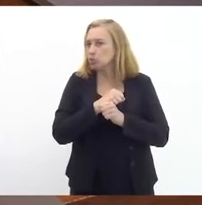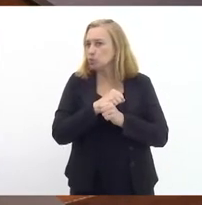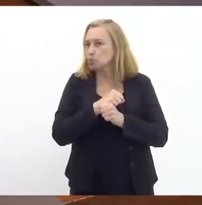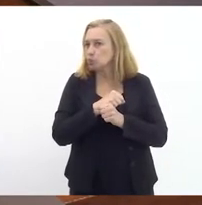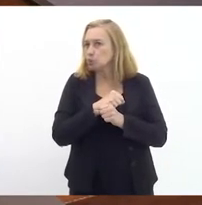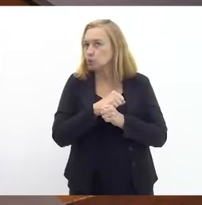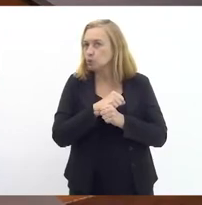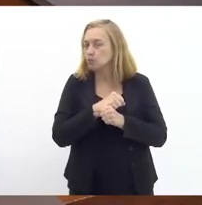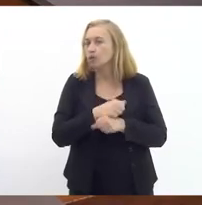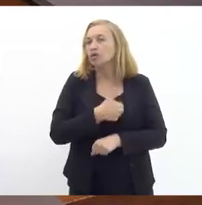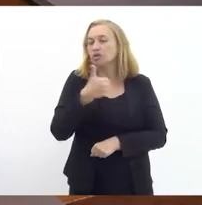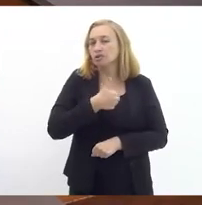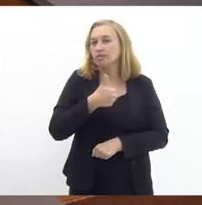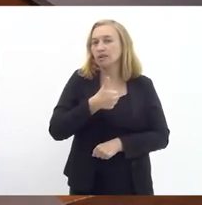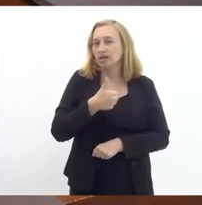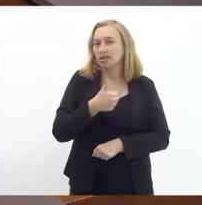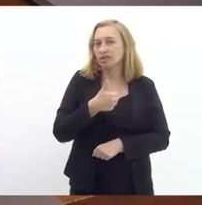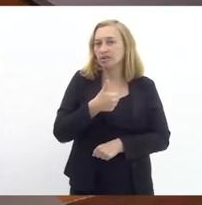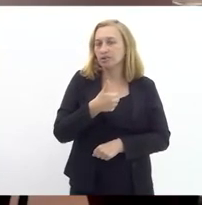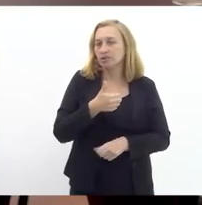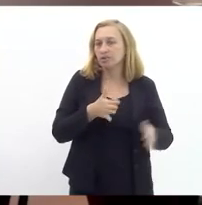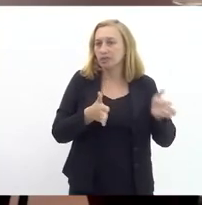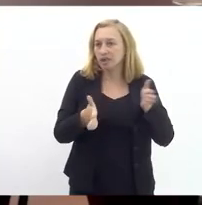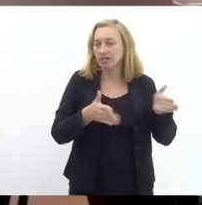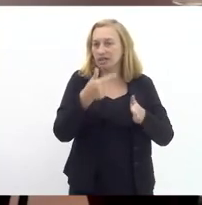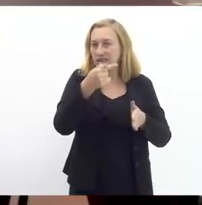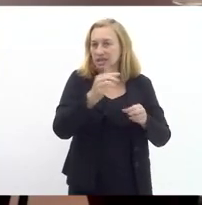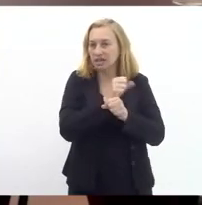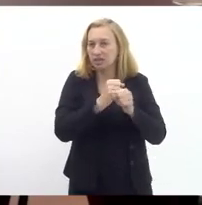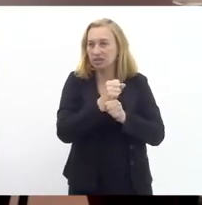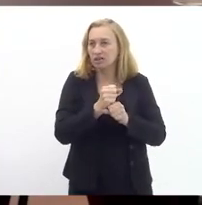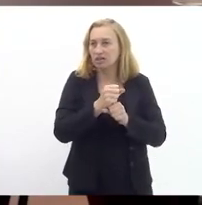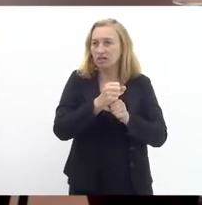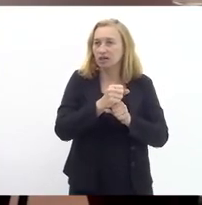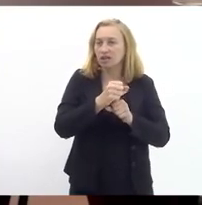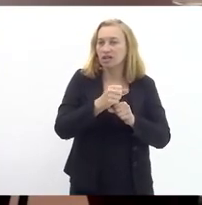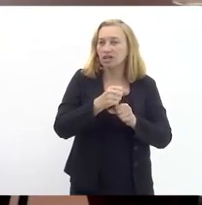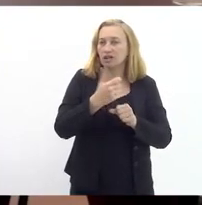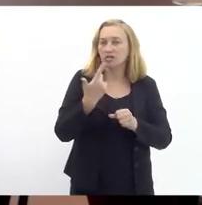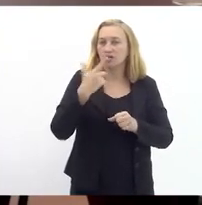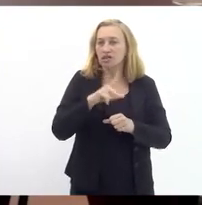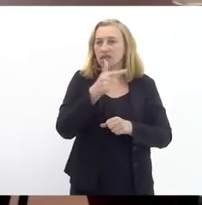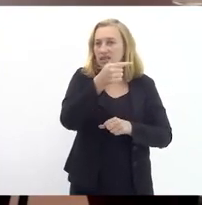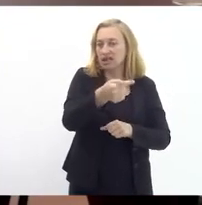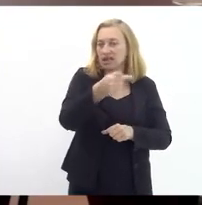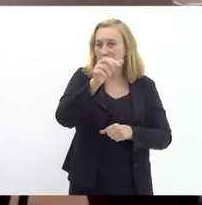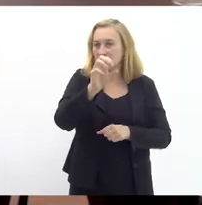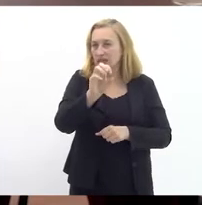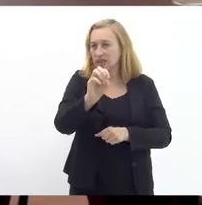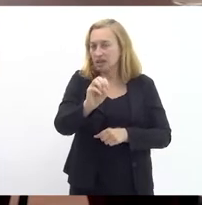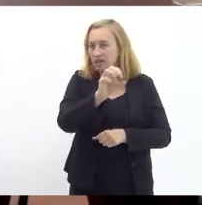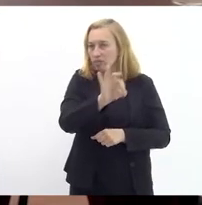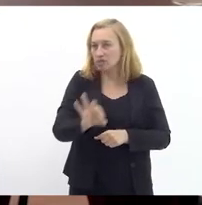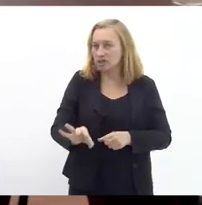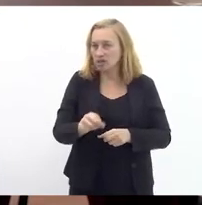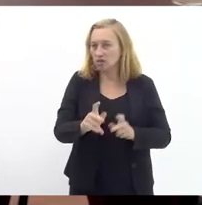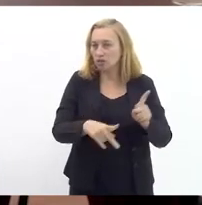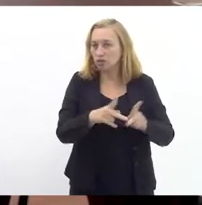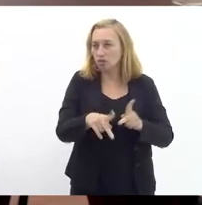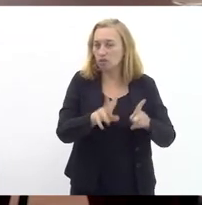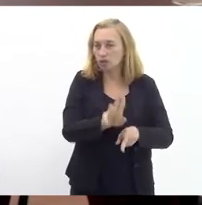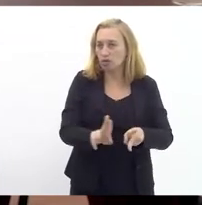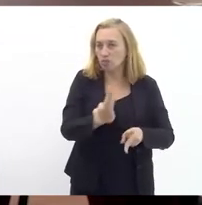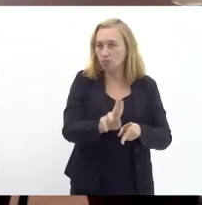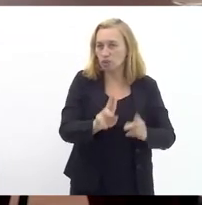Nos primeiros 7 anos, vão ser atendidas 70% da população que utiliza a ferrovia.